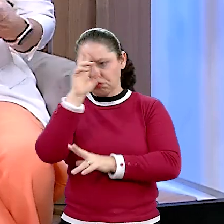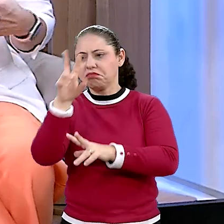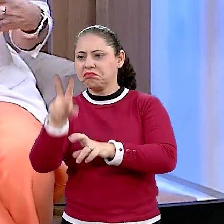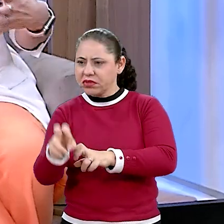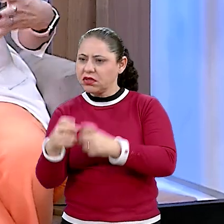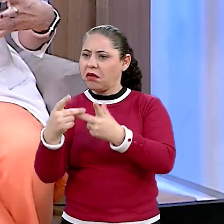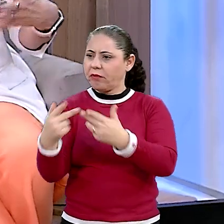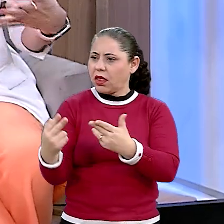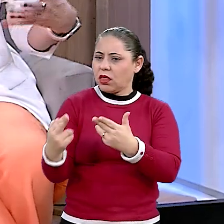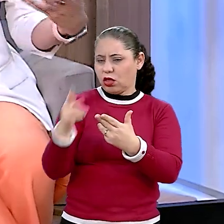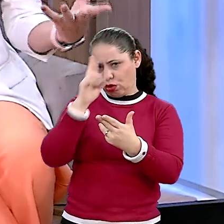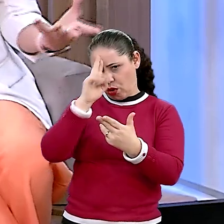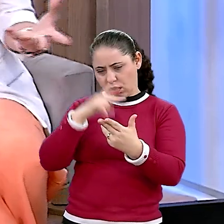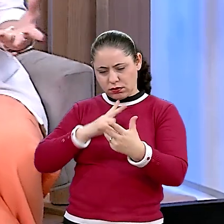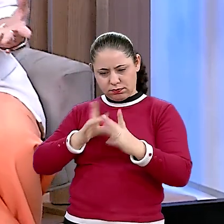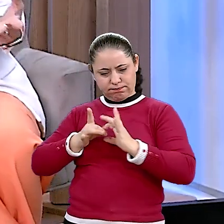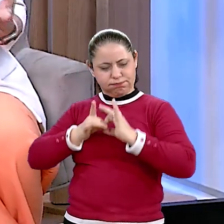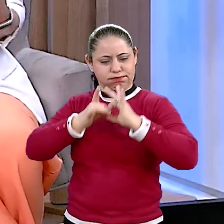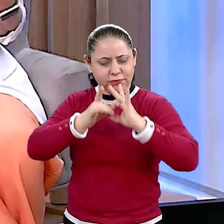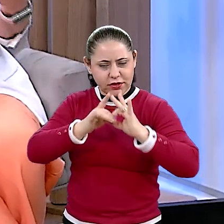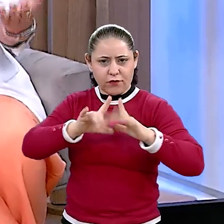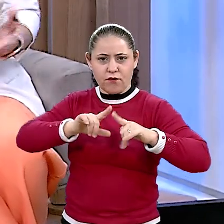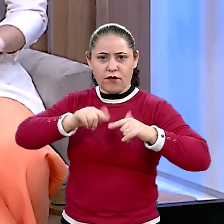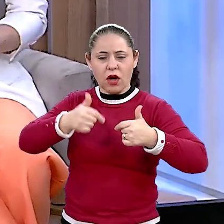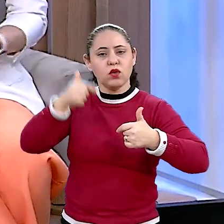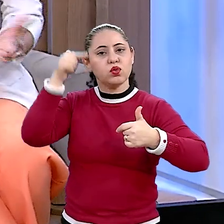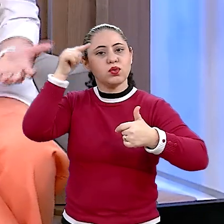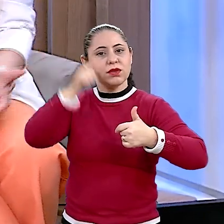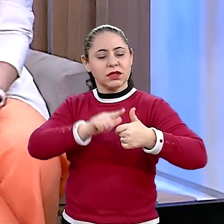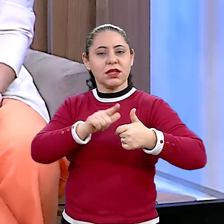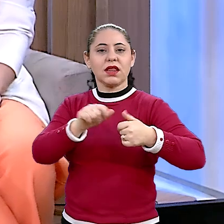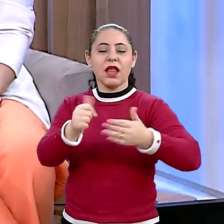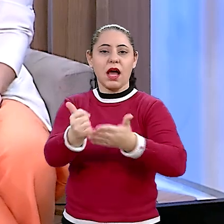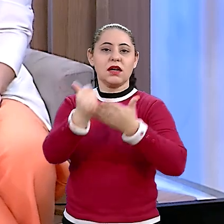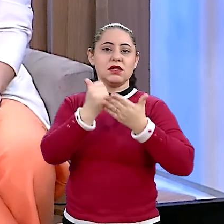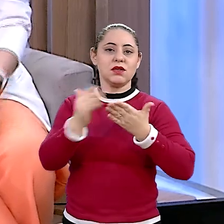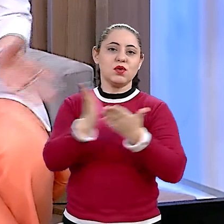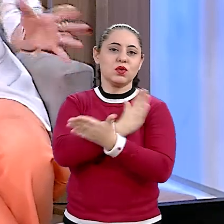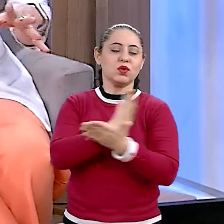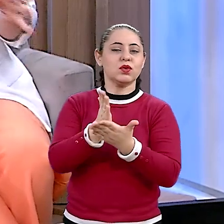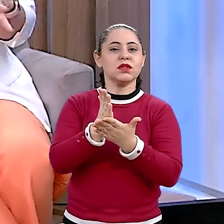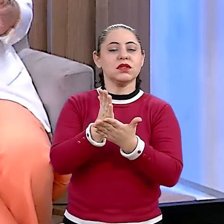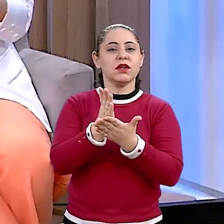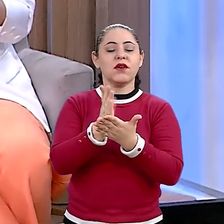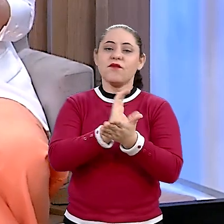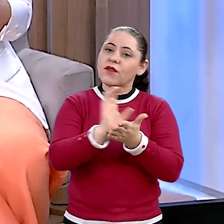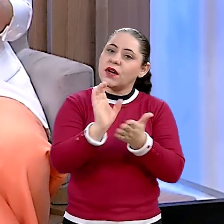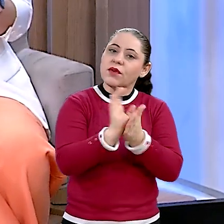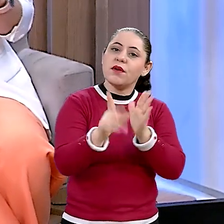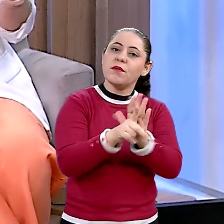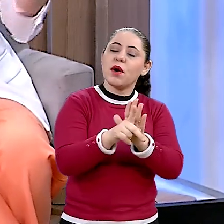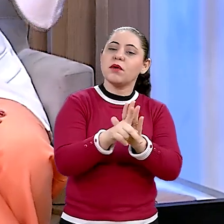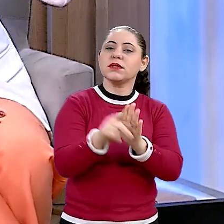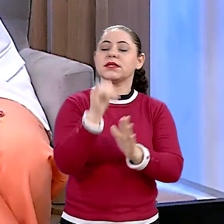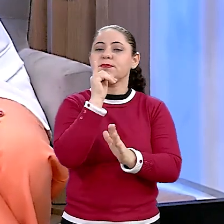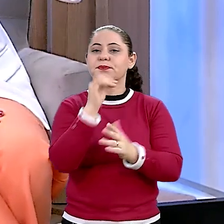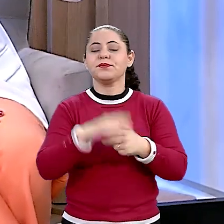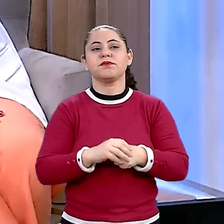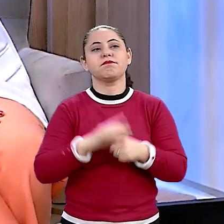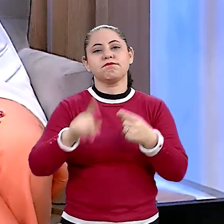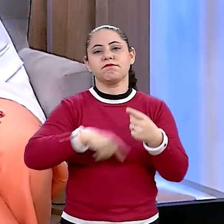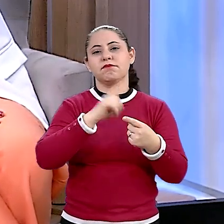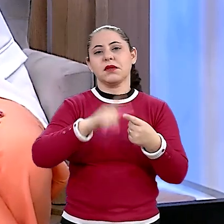produtivo ele une esforços para conseguir também trazer alguns investimentos que são importantes para o setor, né? Então a gente pega